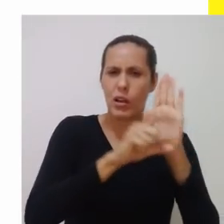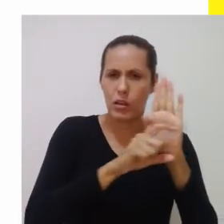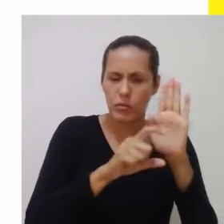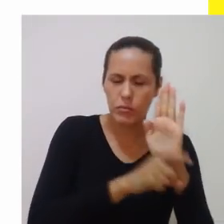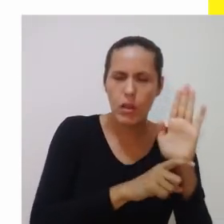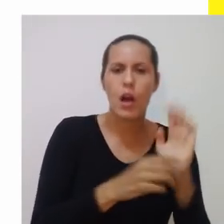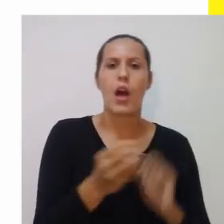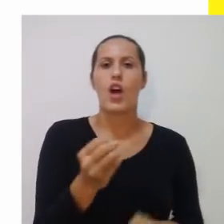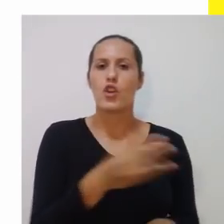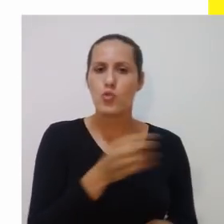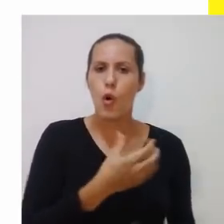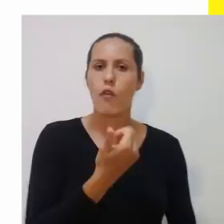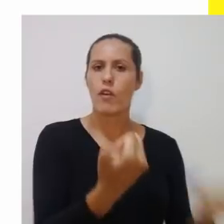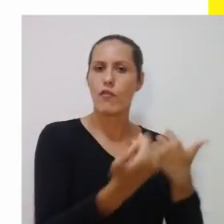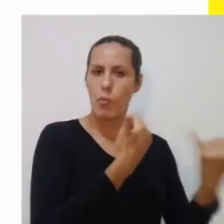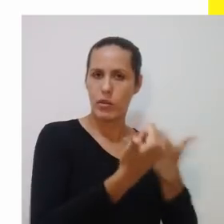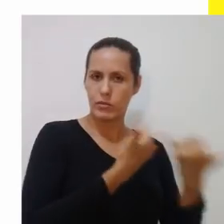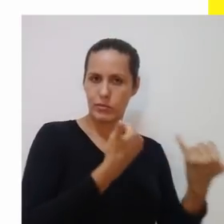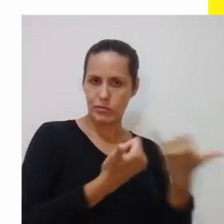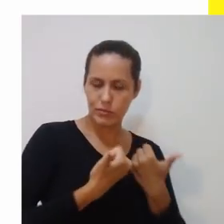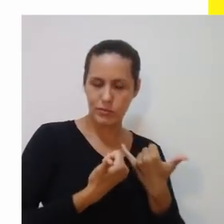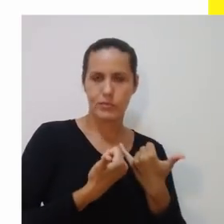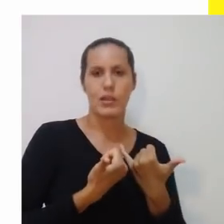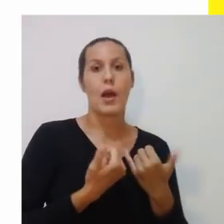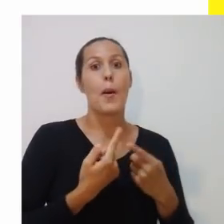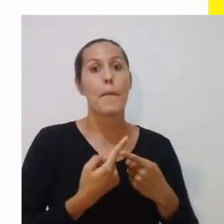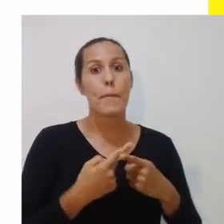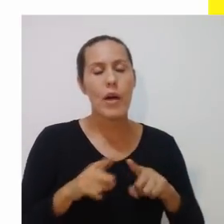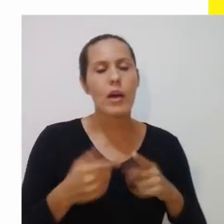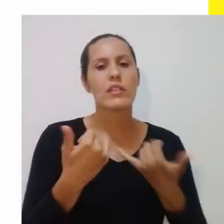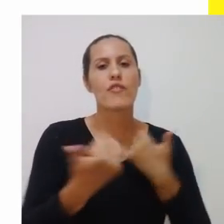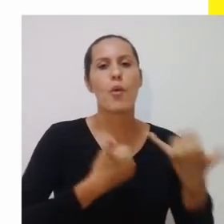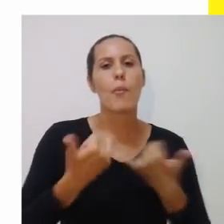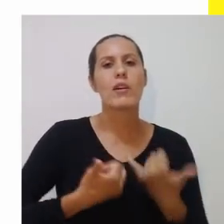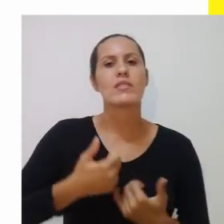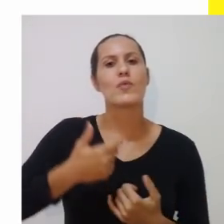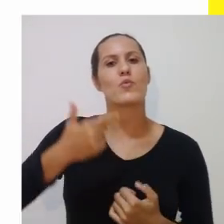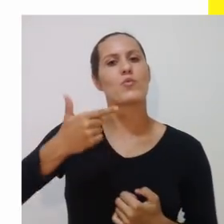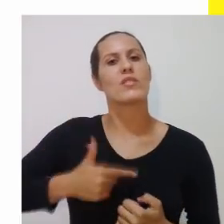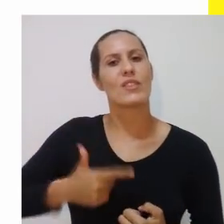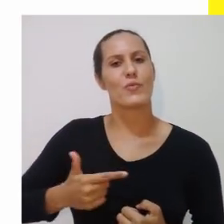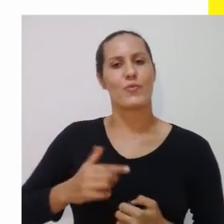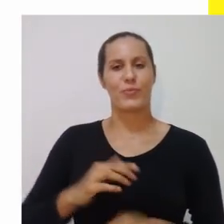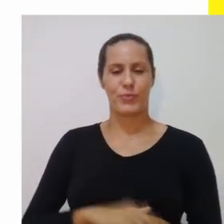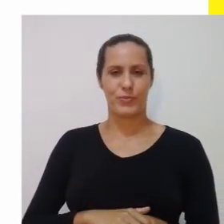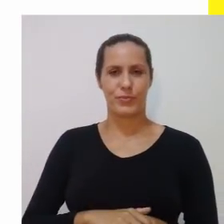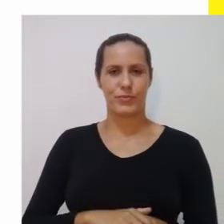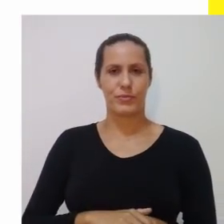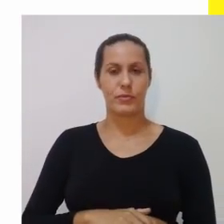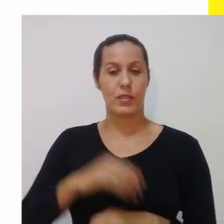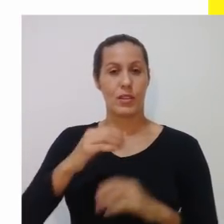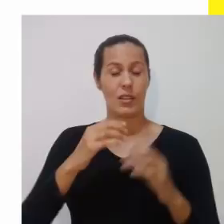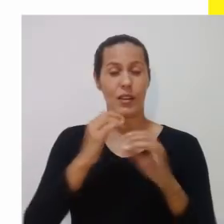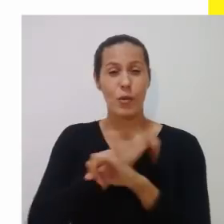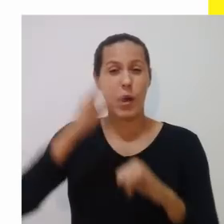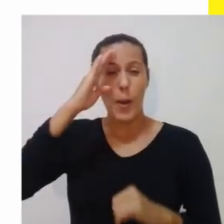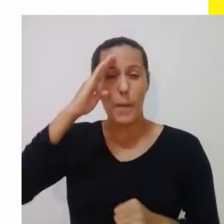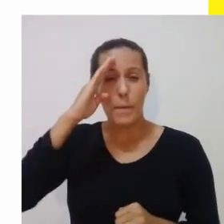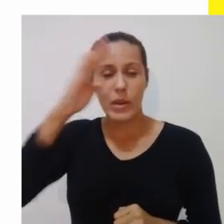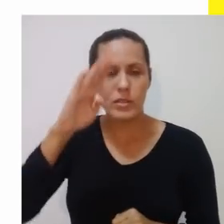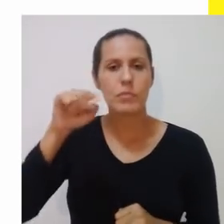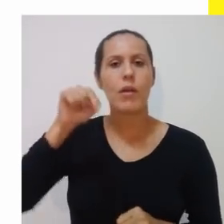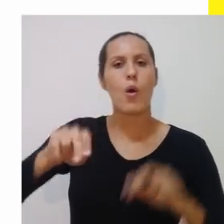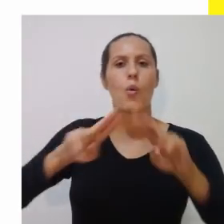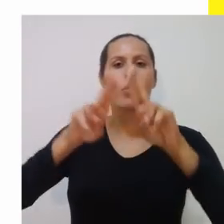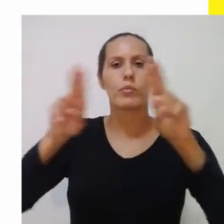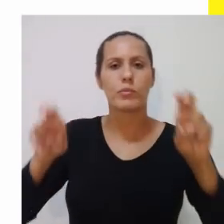ter novas informações, mas são informações secundárias. A informação principal